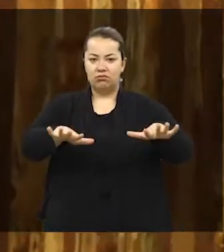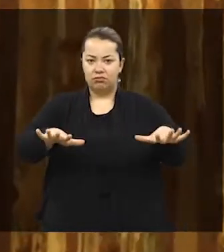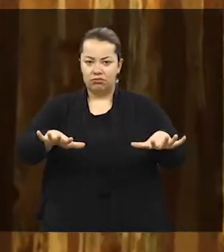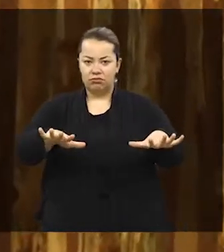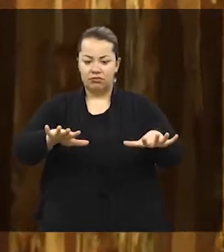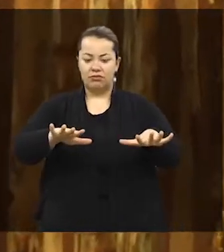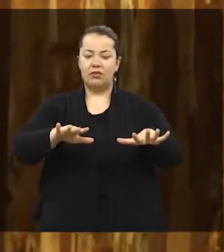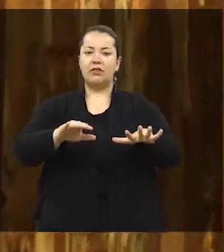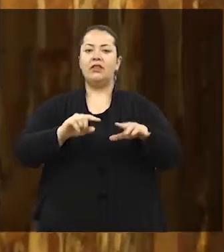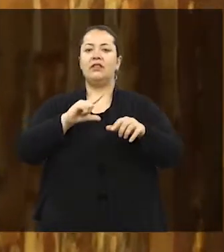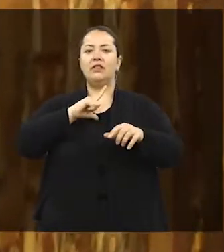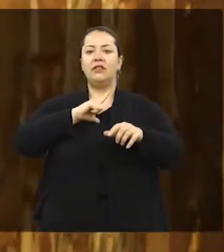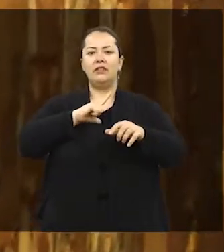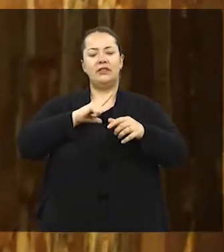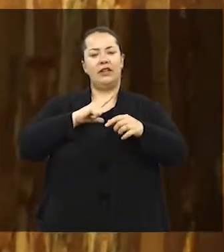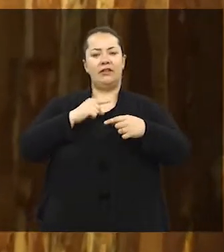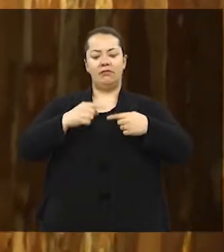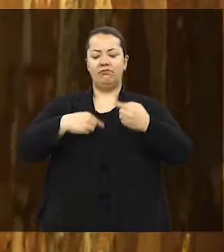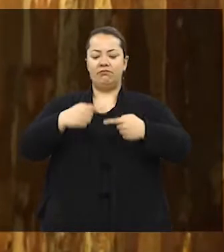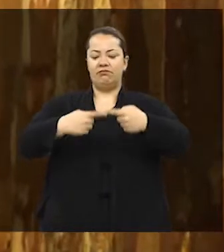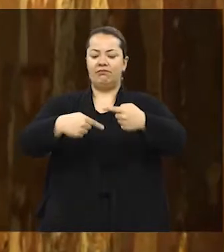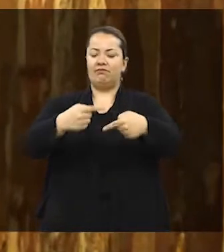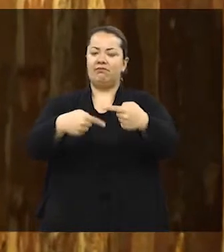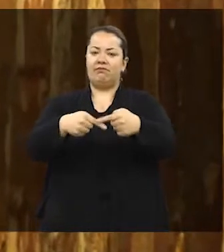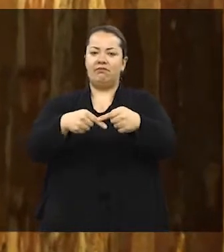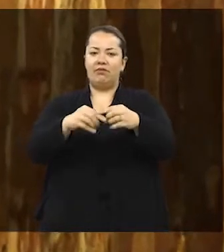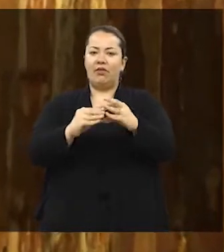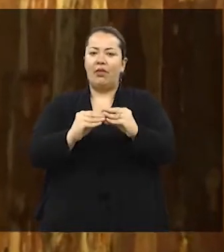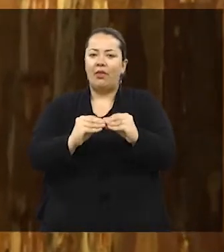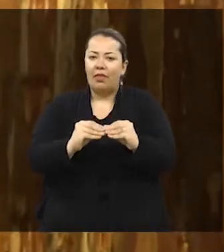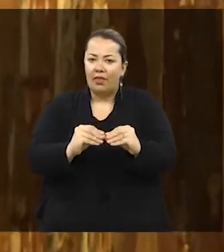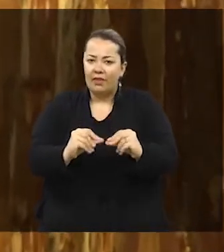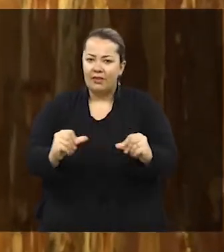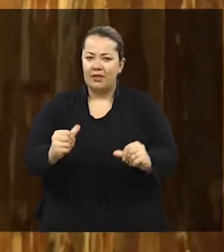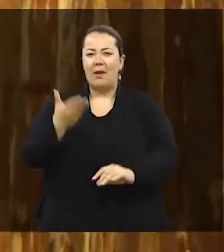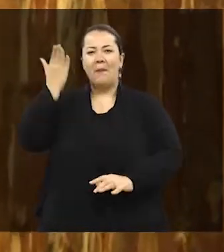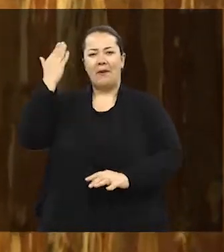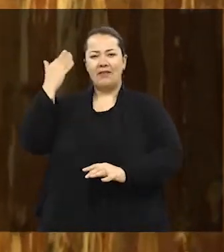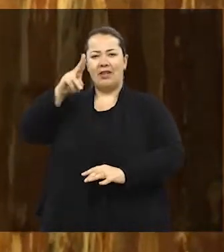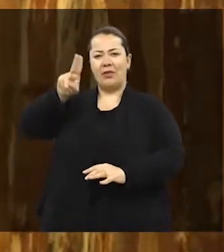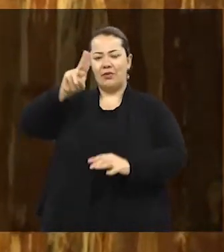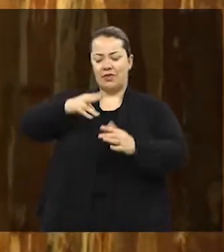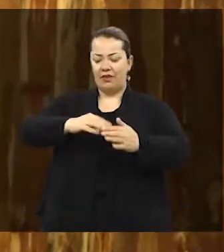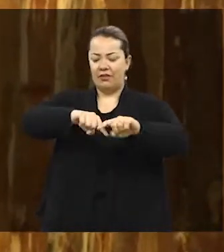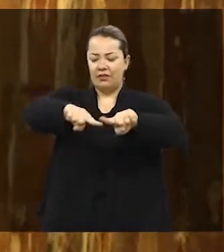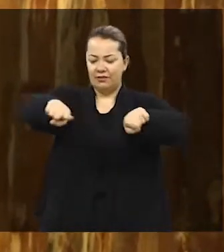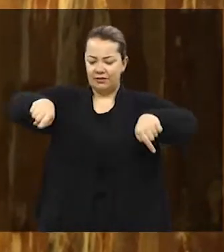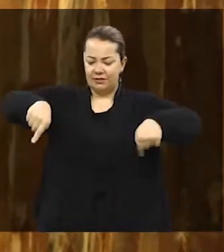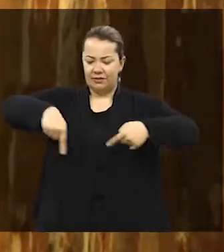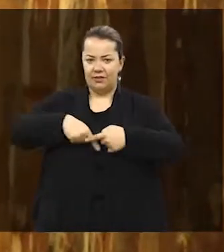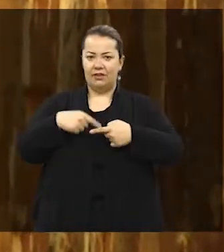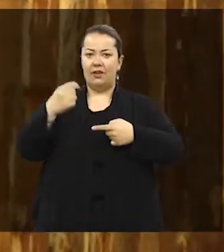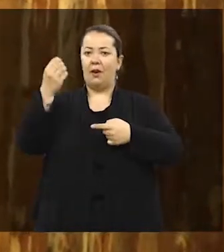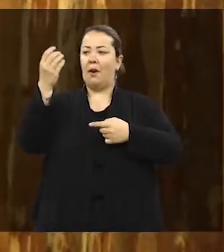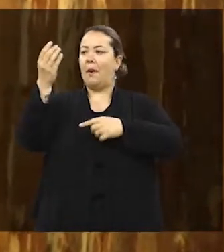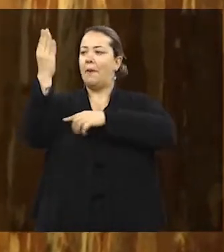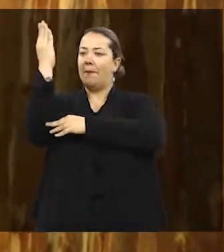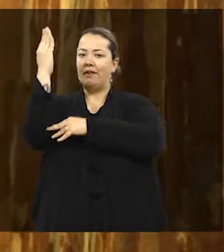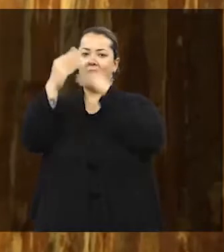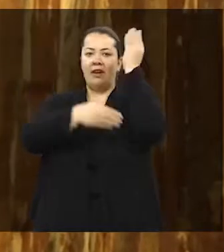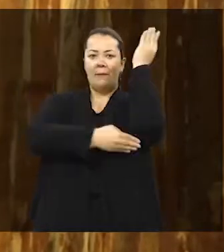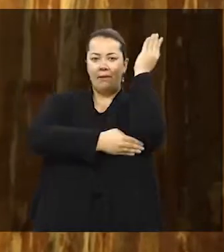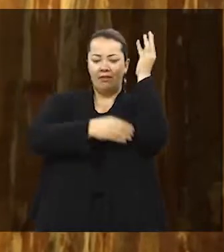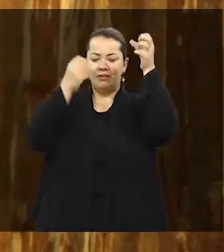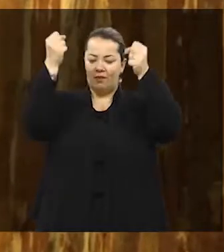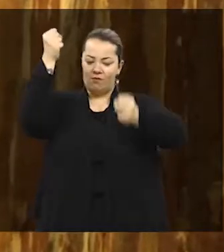cancha onde as folhas são trituradas. Antigamente era feito com o manguá, que